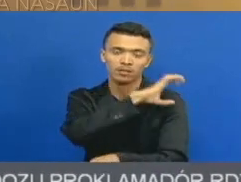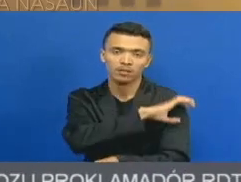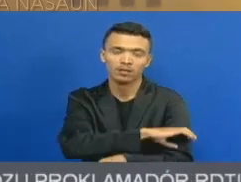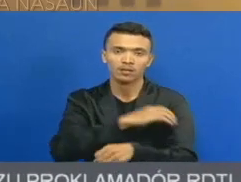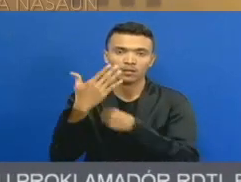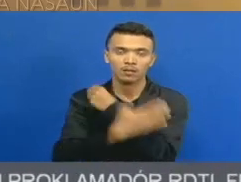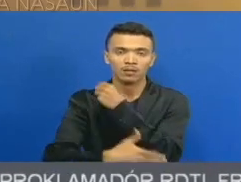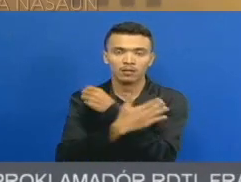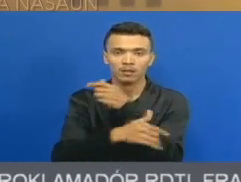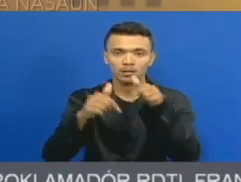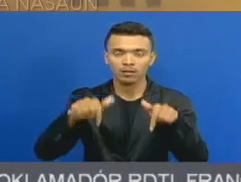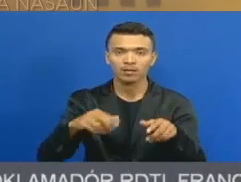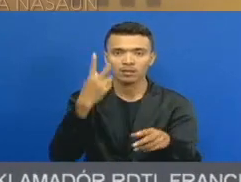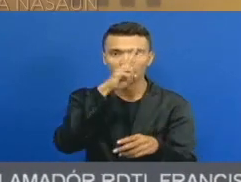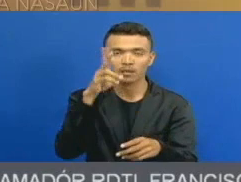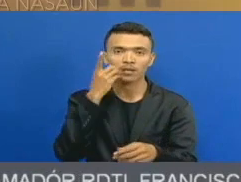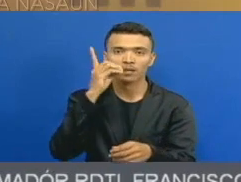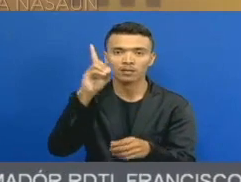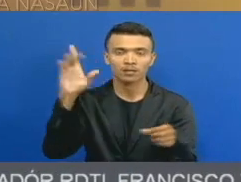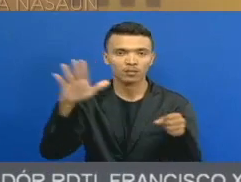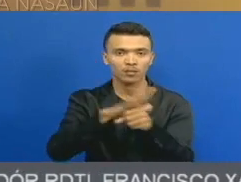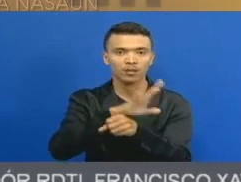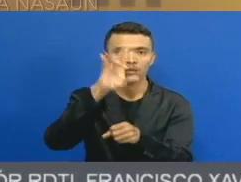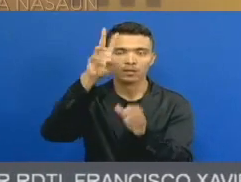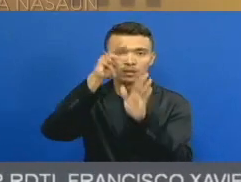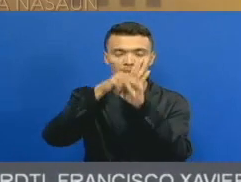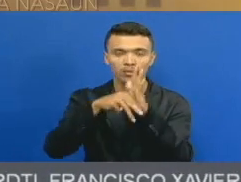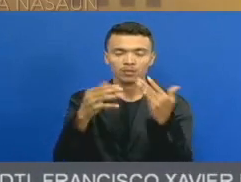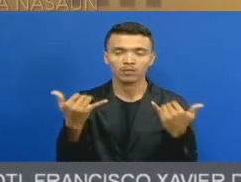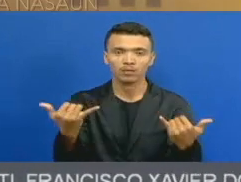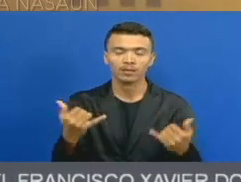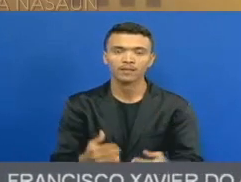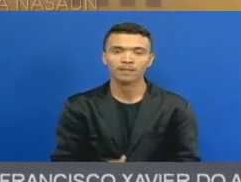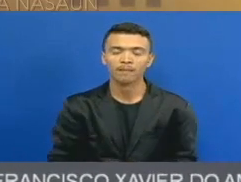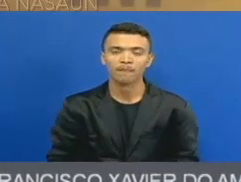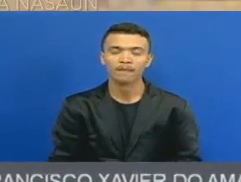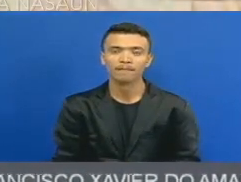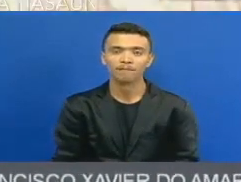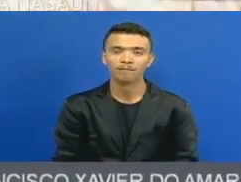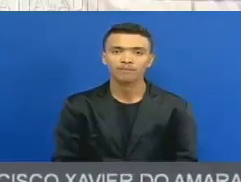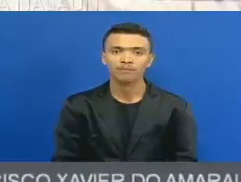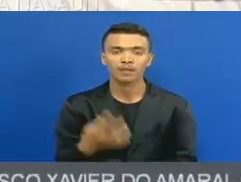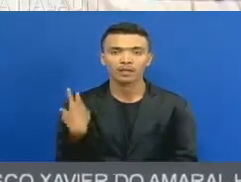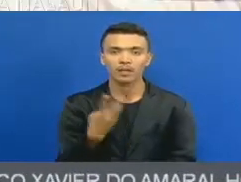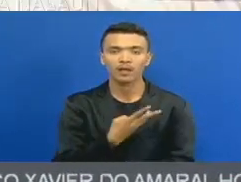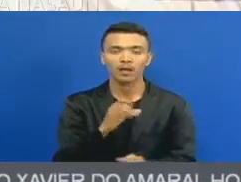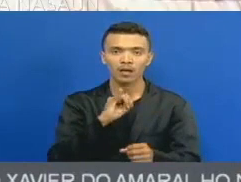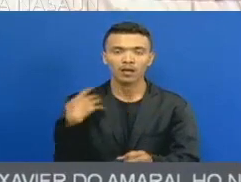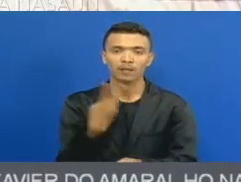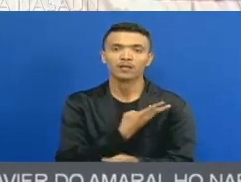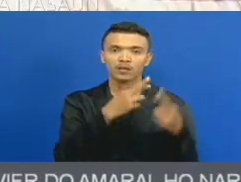larang. Ita acompanha declaração completo iha segmentu 7 minutos edição oi. Durante a minha mandato